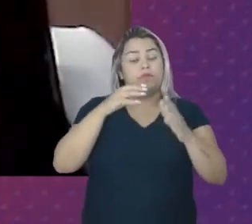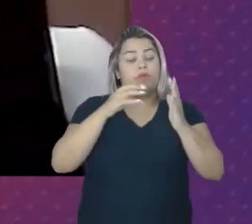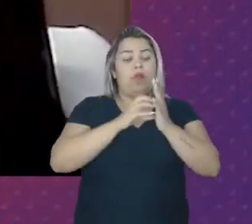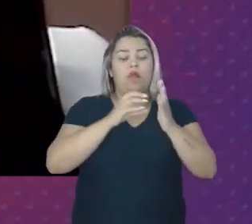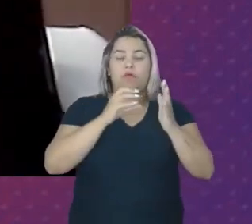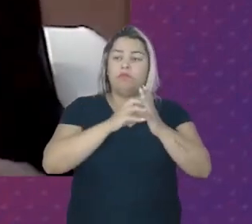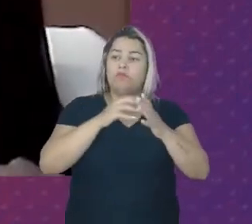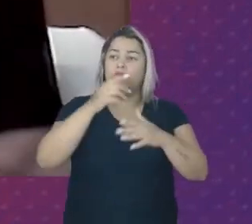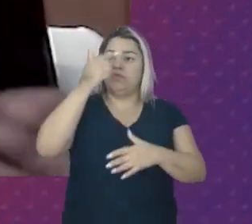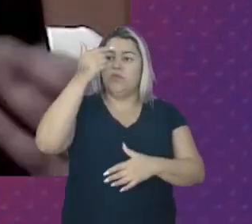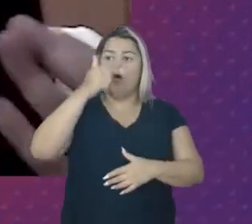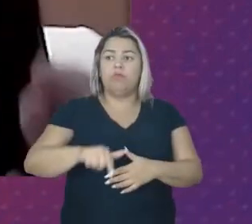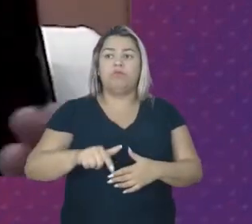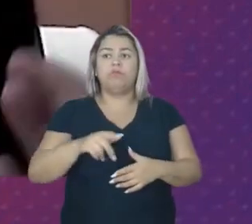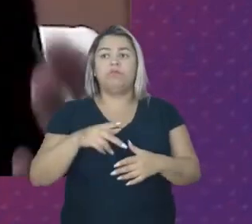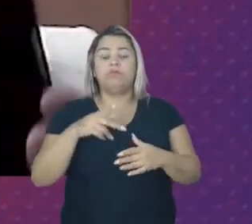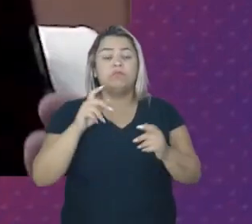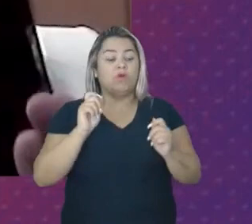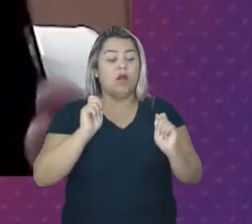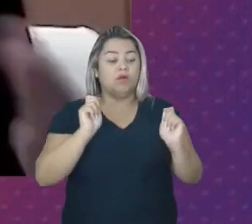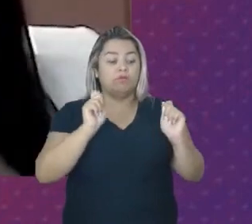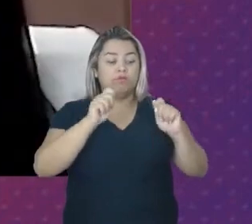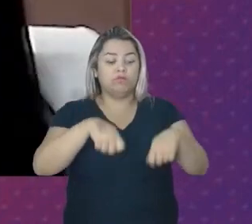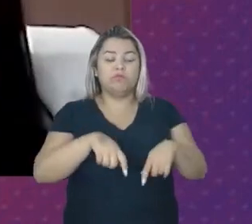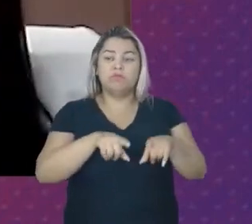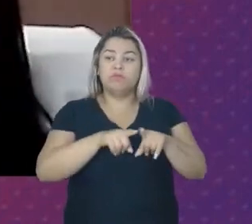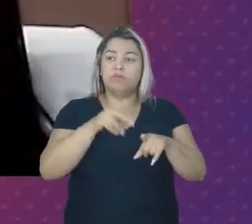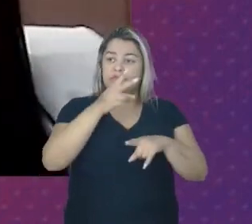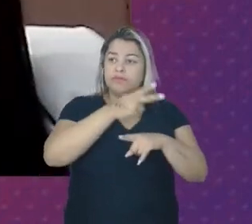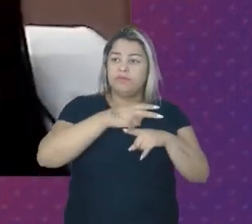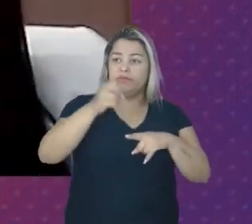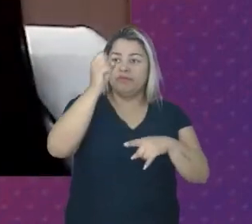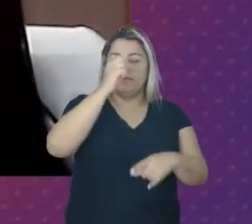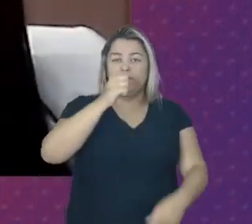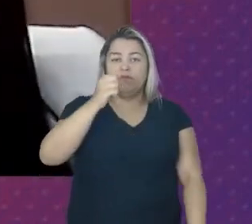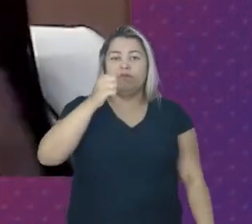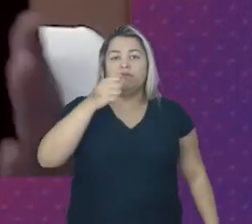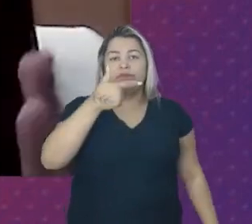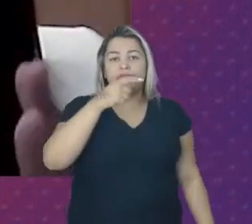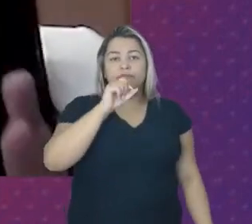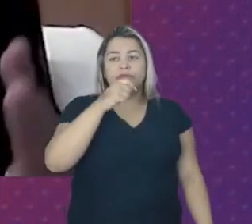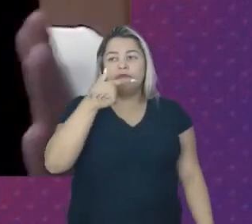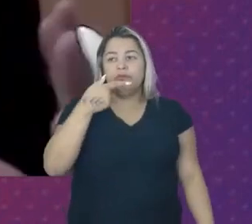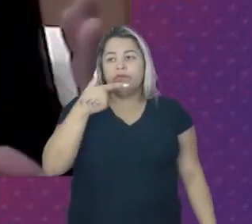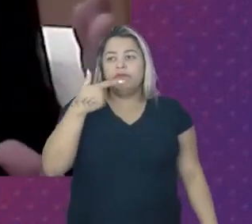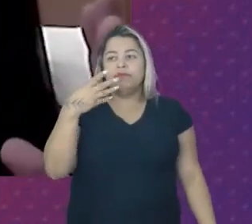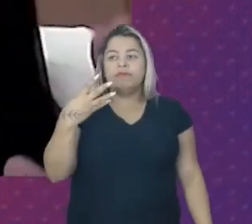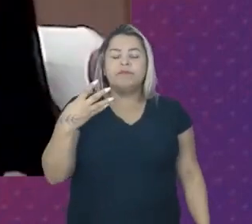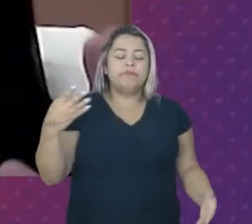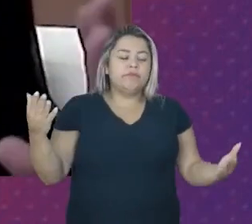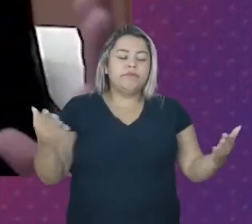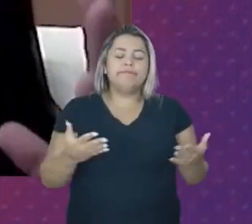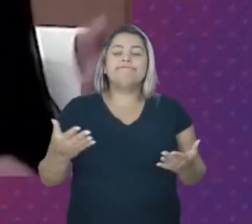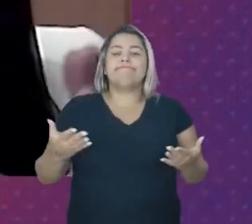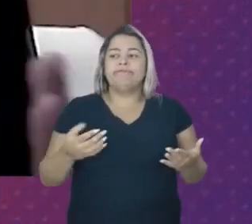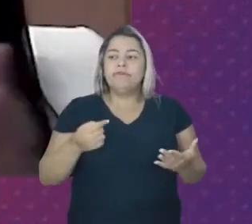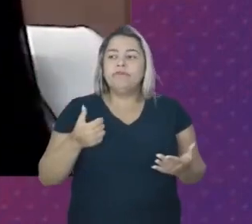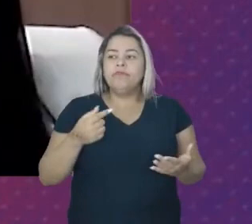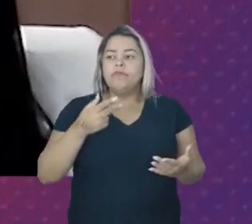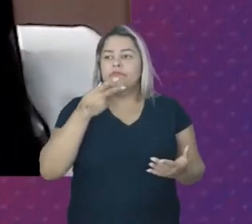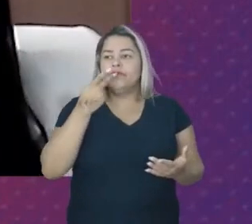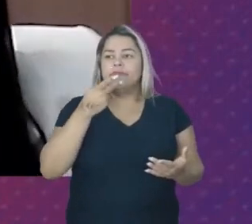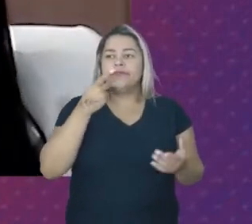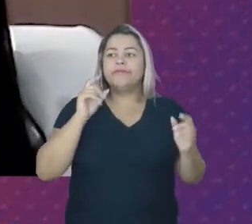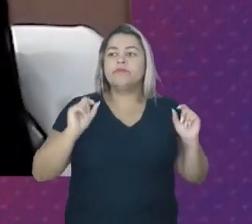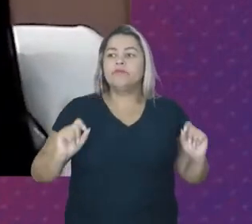certeza a conquistar a sua merecida vitória em 2024. Hoje a gente vai falar um pouco a